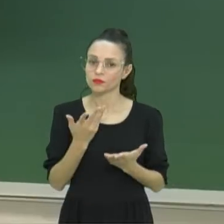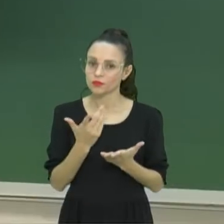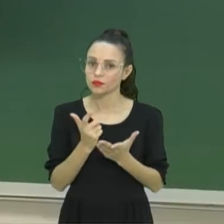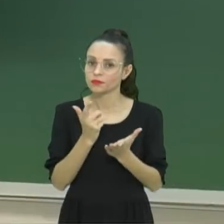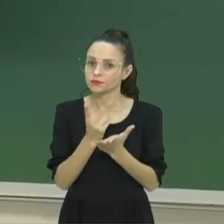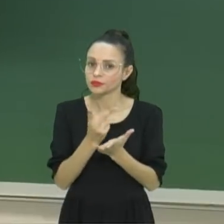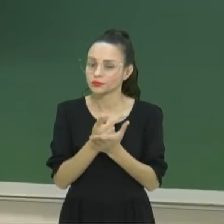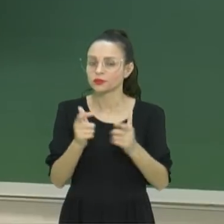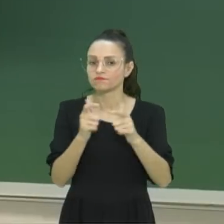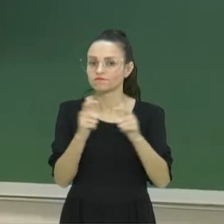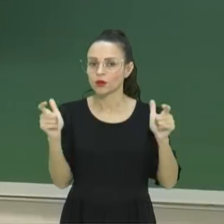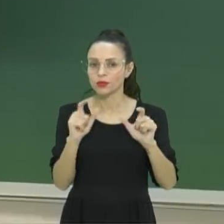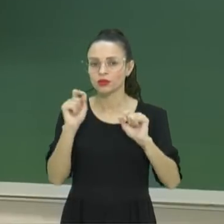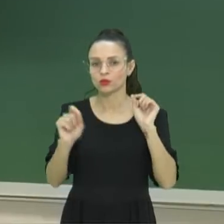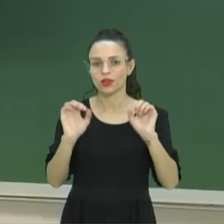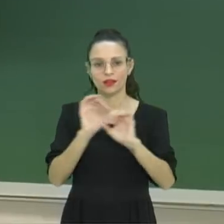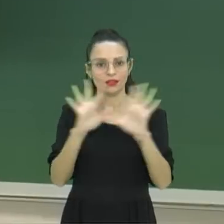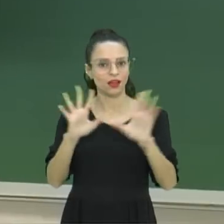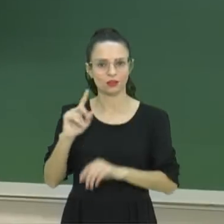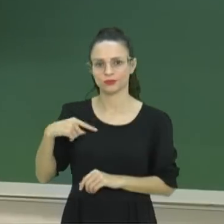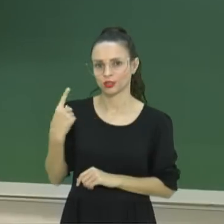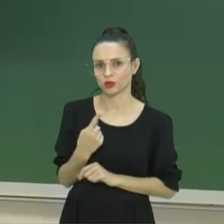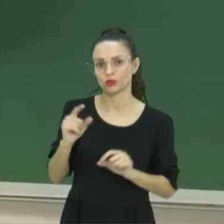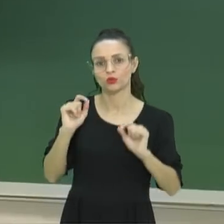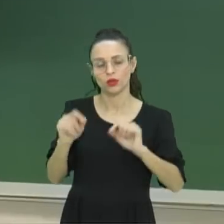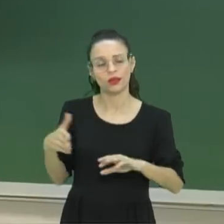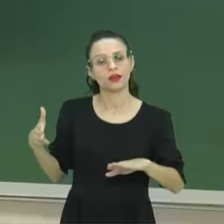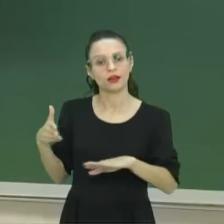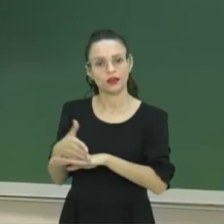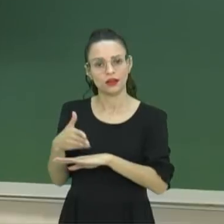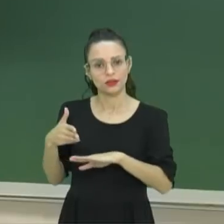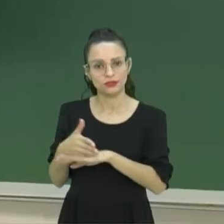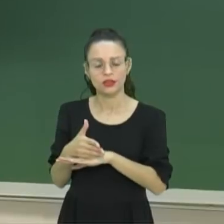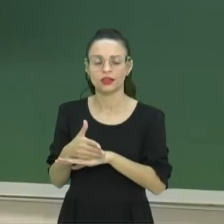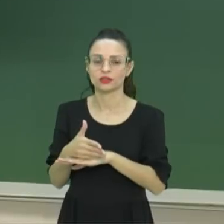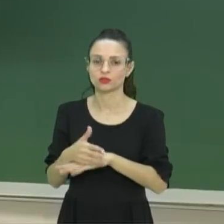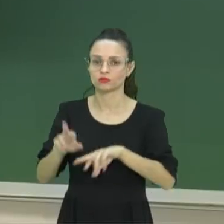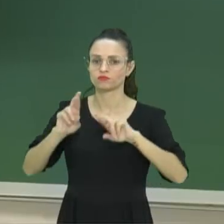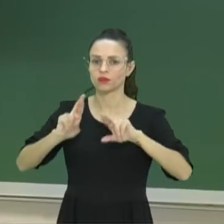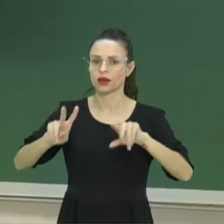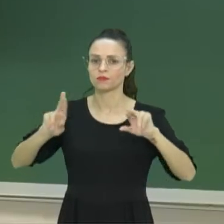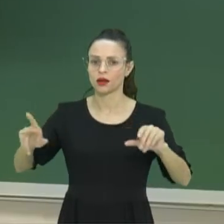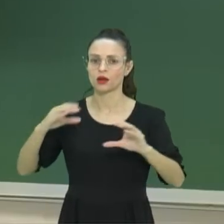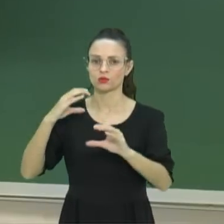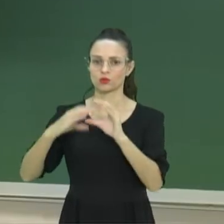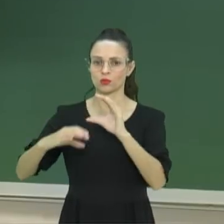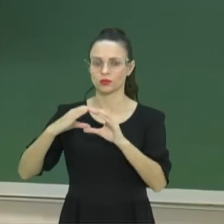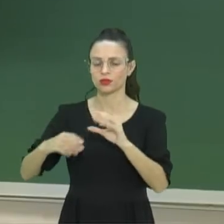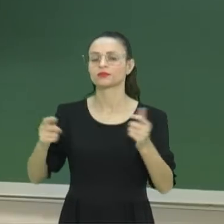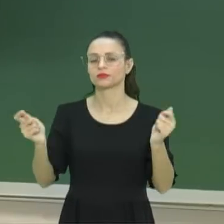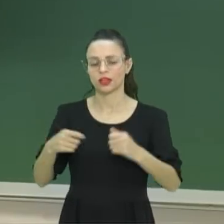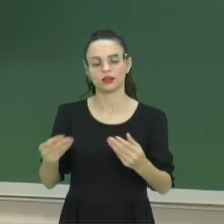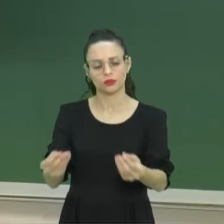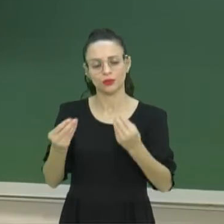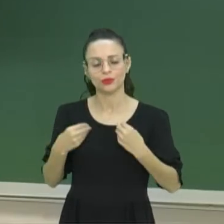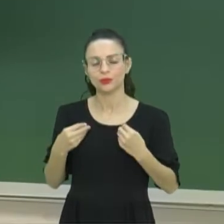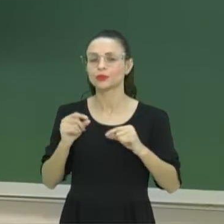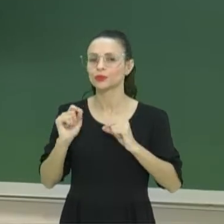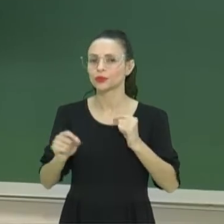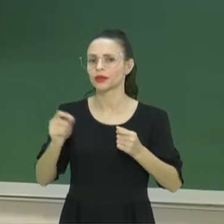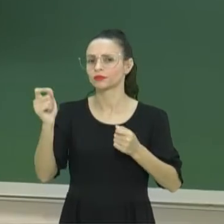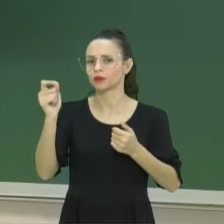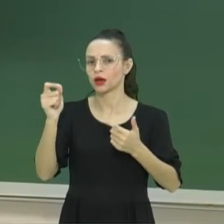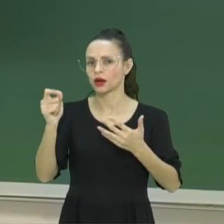mais fica claro para cada um de nós que o acesso a diferentes meios de comunicação nos possibilitam